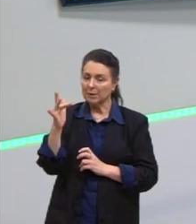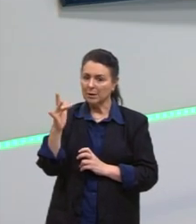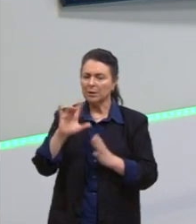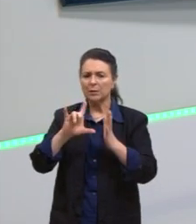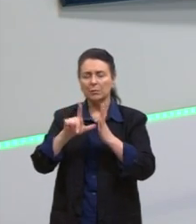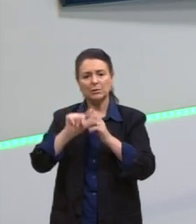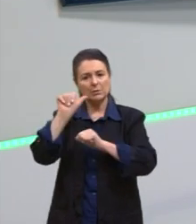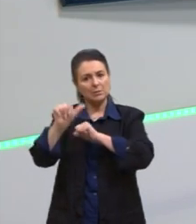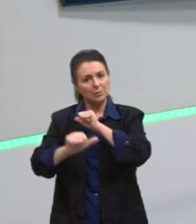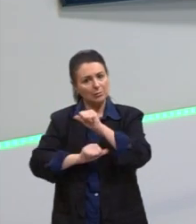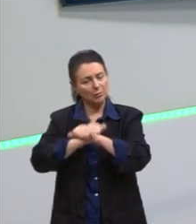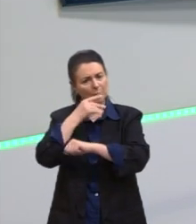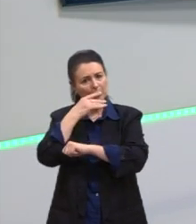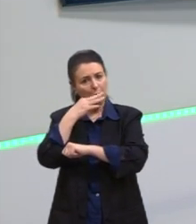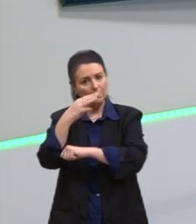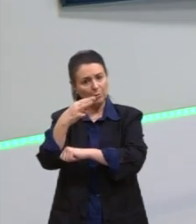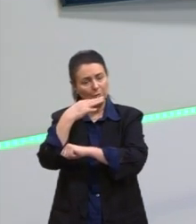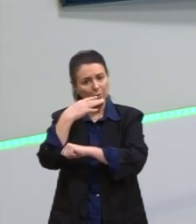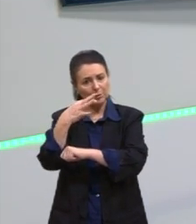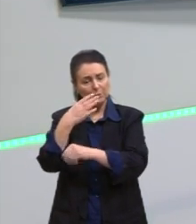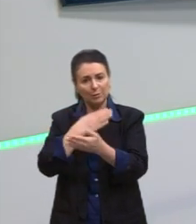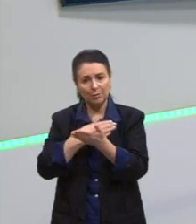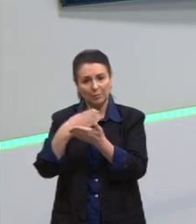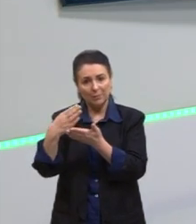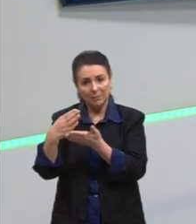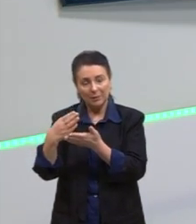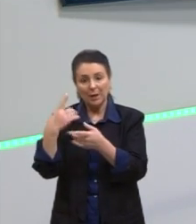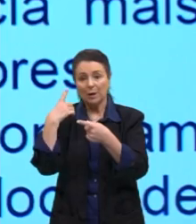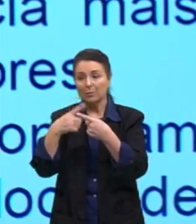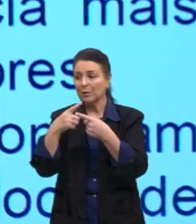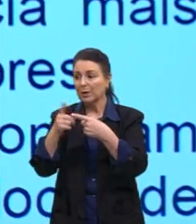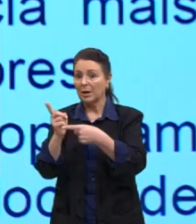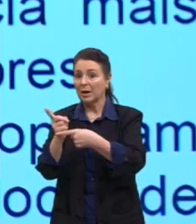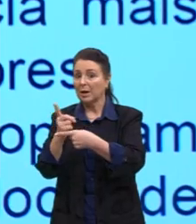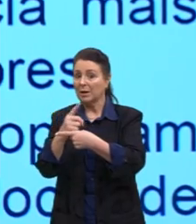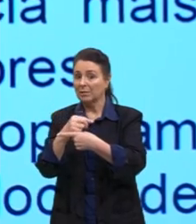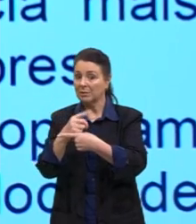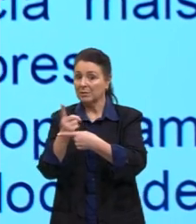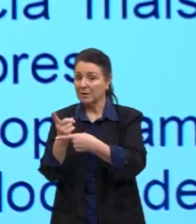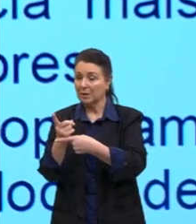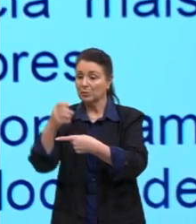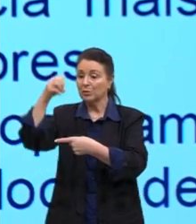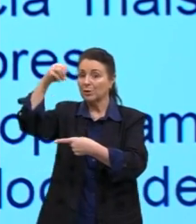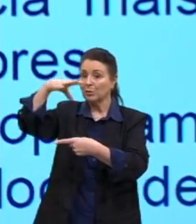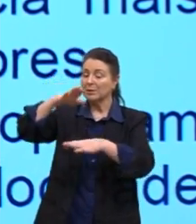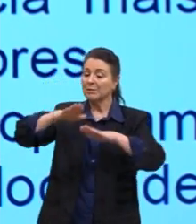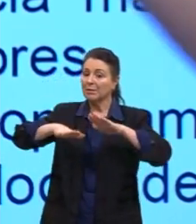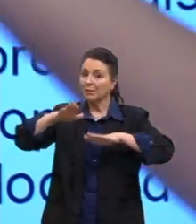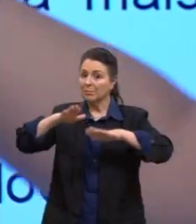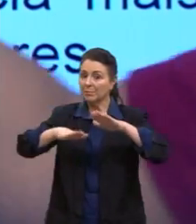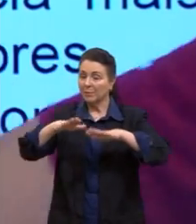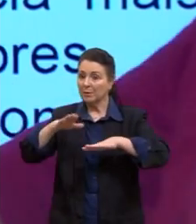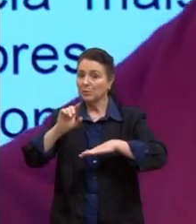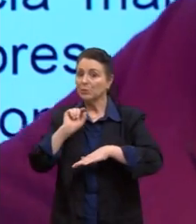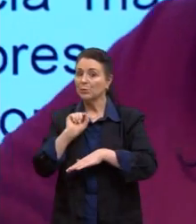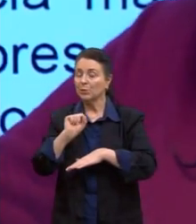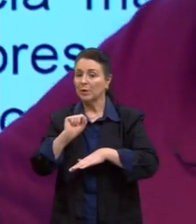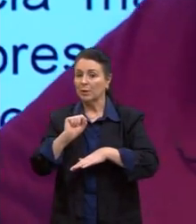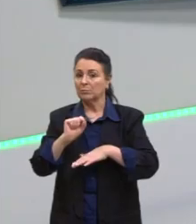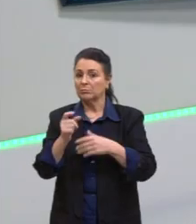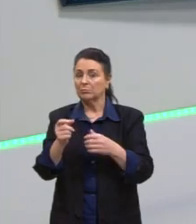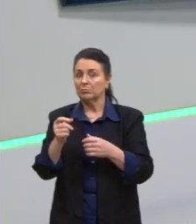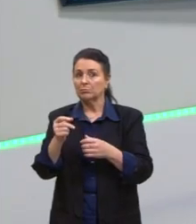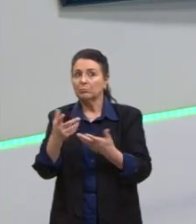cores isso acontece porque a velocidade da luz ela vai depender justamente da natureza